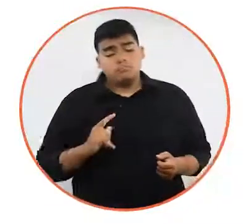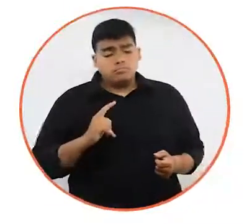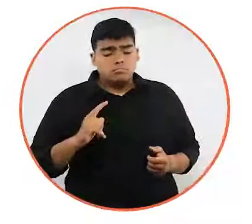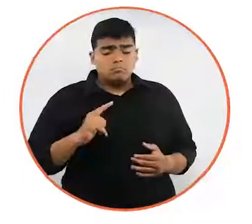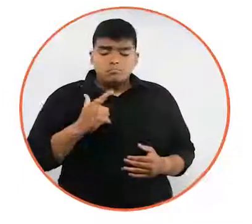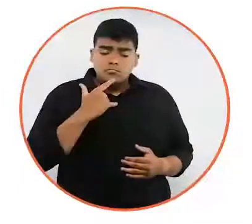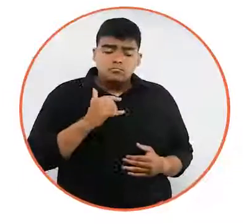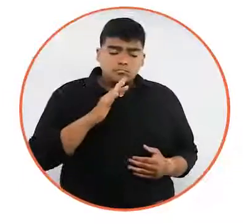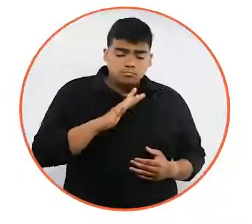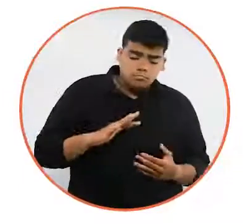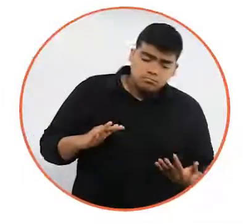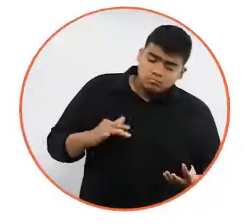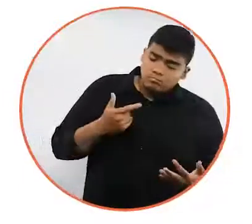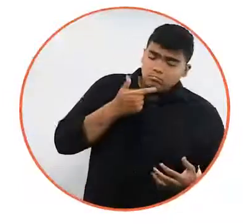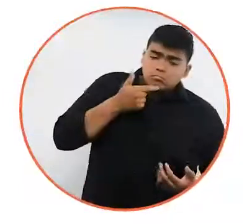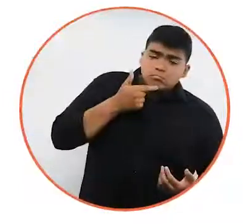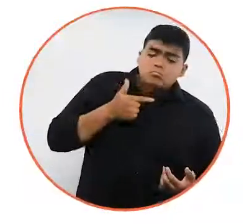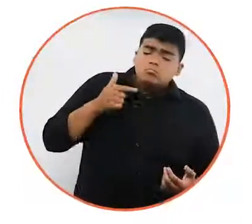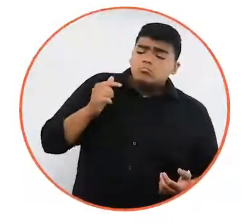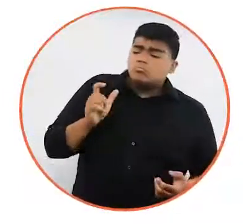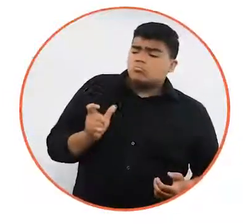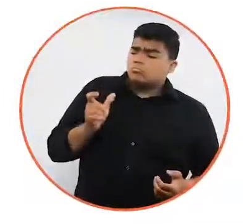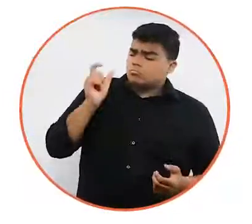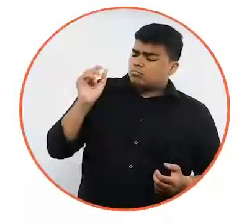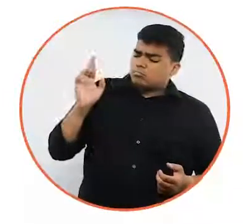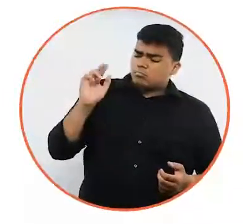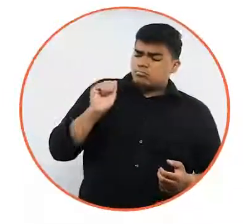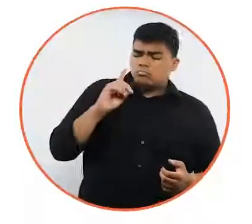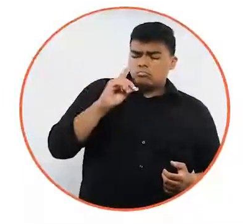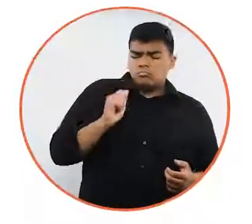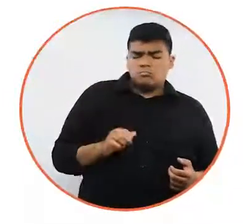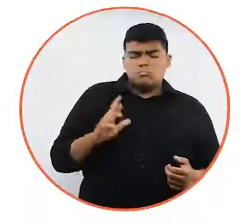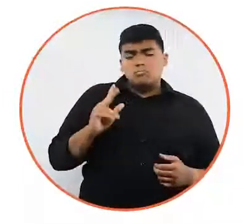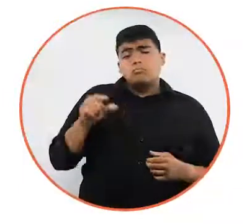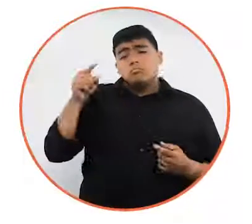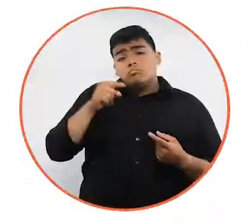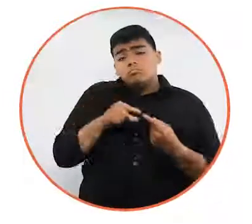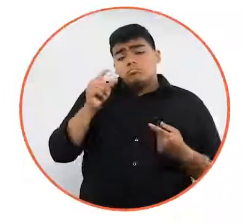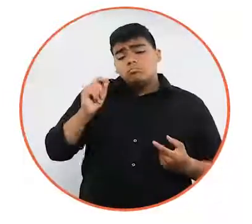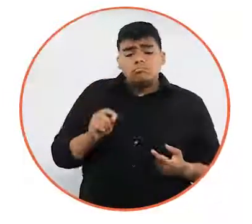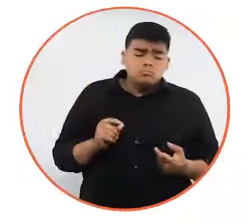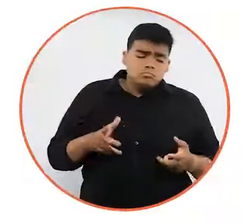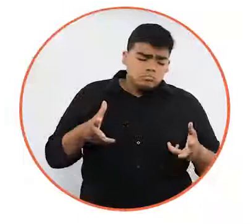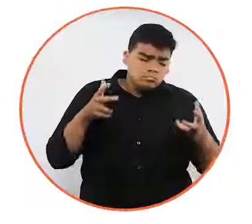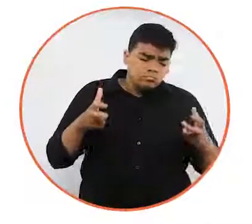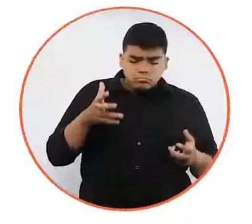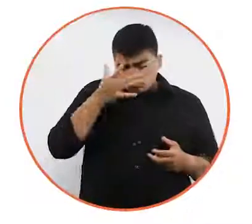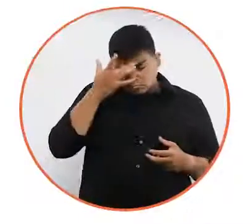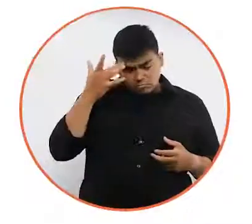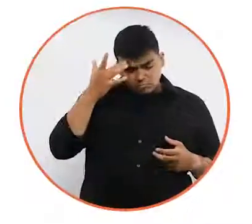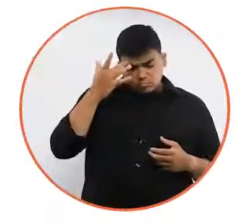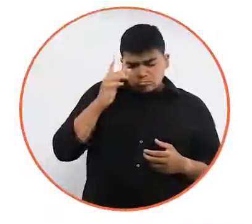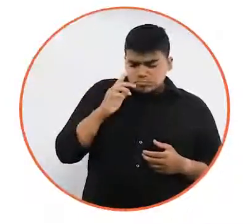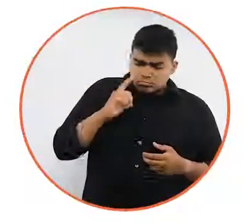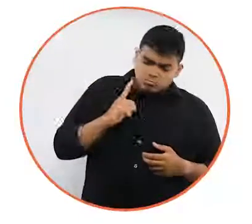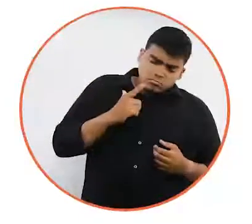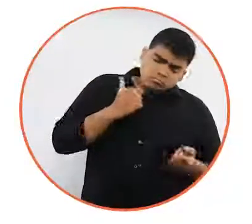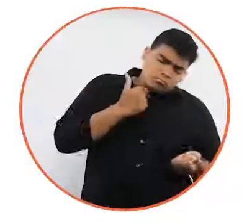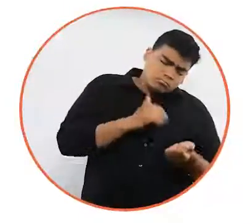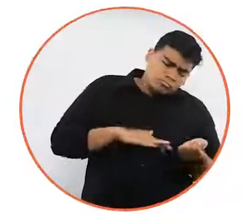de radar, e que sangra e ri. O radar seria exatamente para quê? Localizar as pessoas, né? Período de